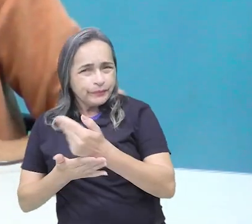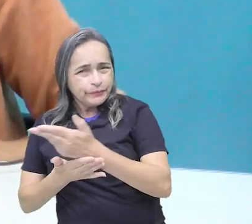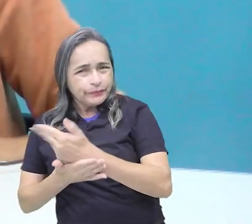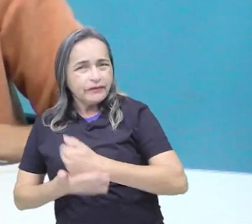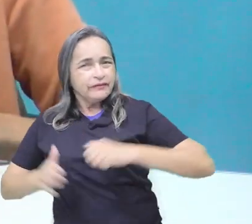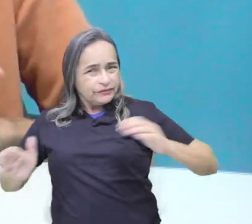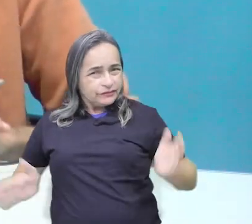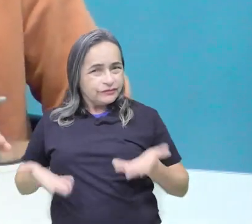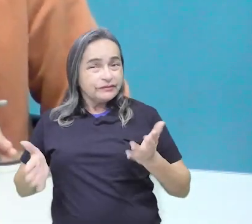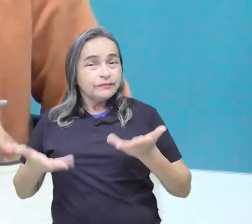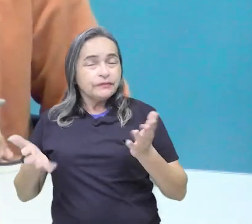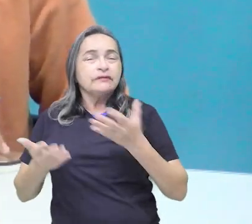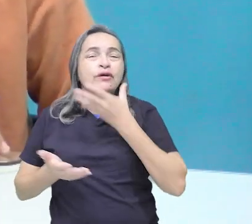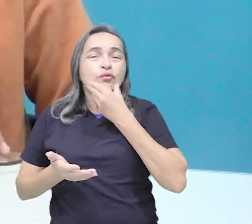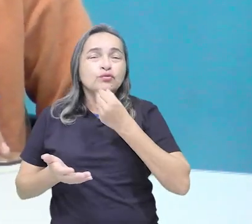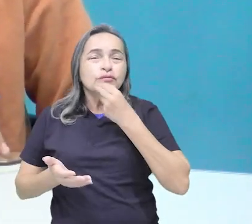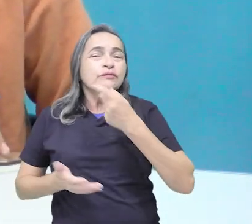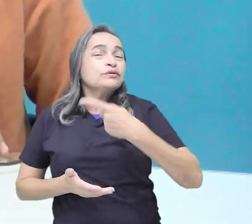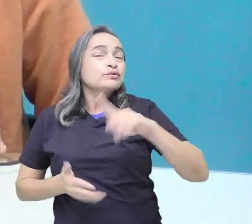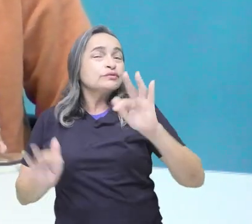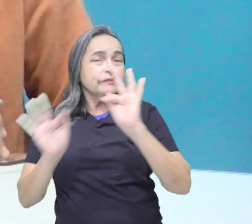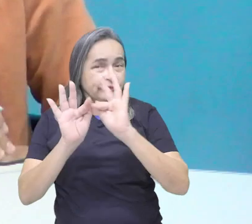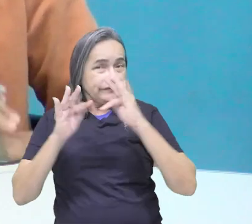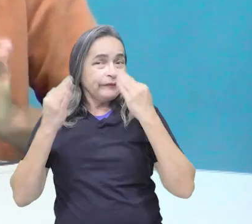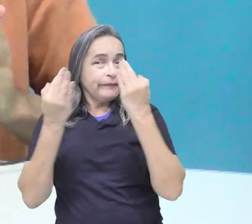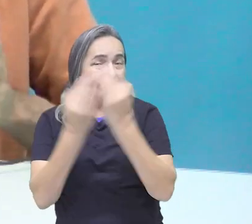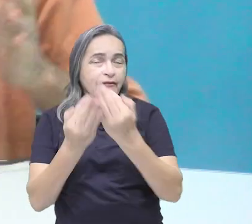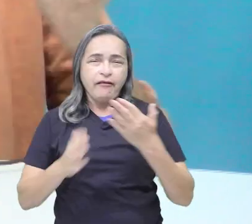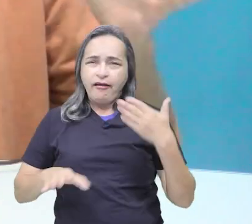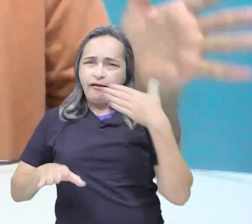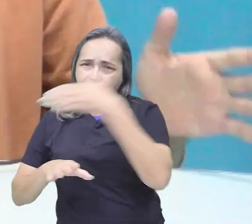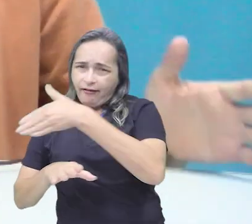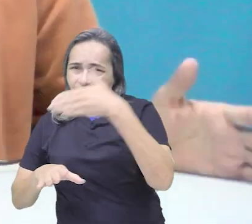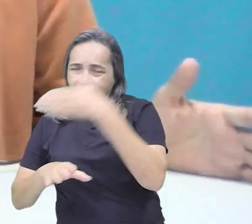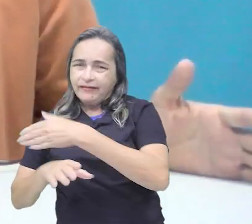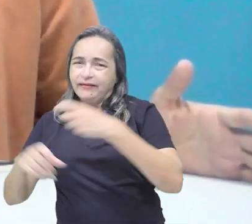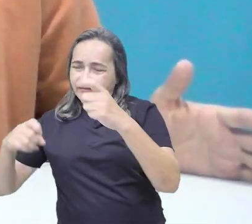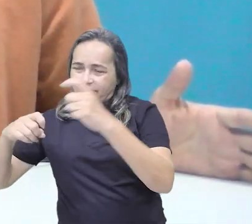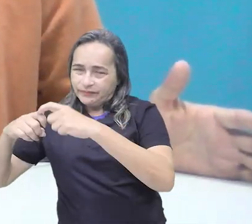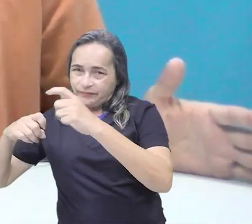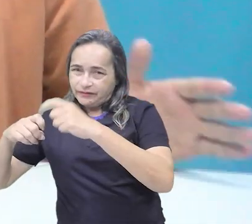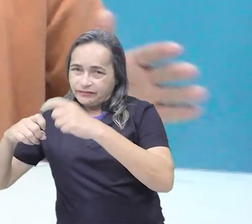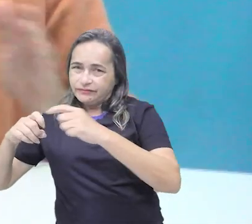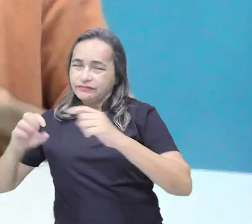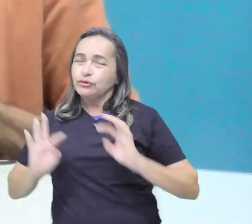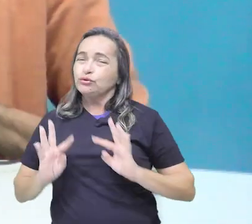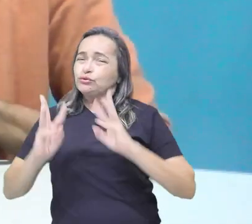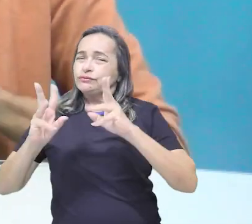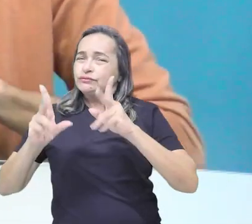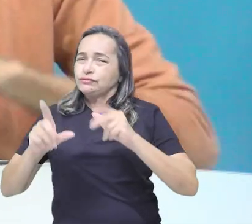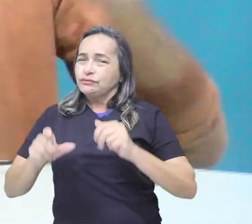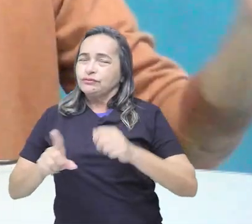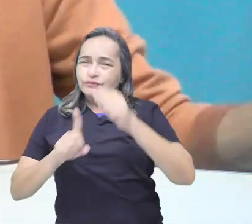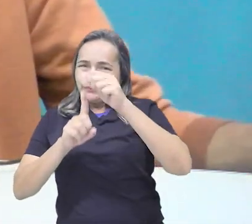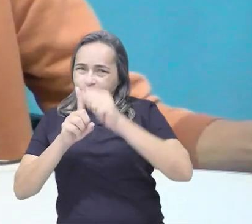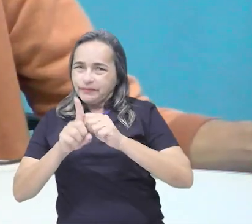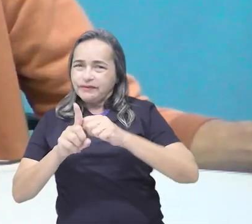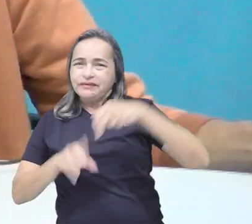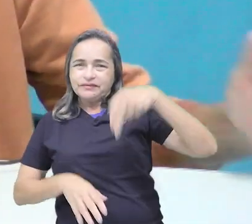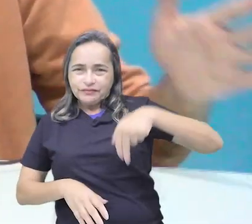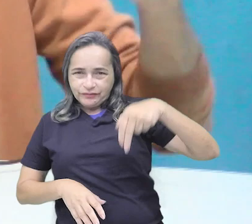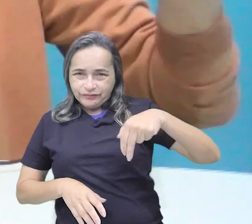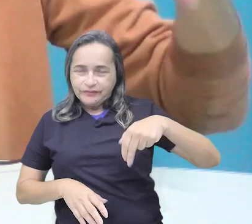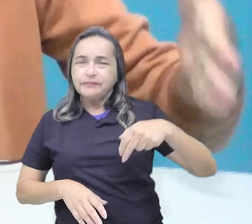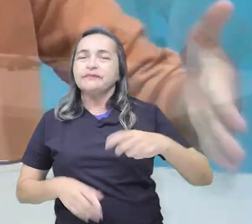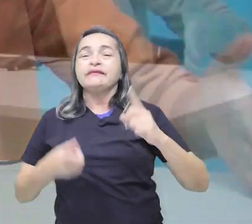mais velhos, a procurarem um posto de saúde por todo esse mês de novembro e também por todo o ano, não é?